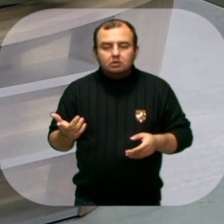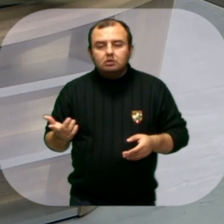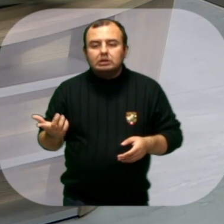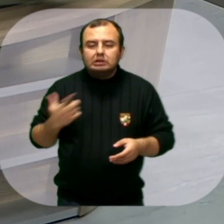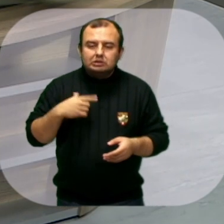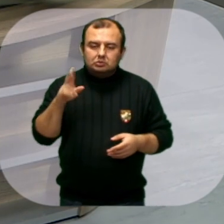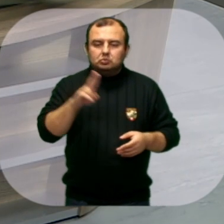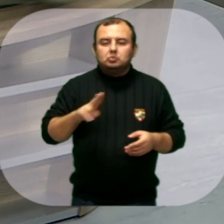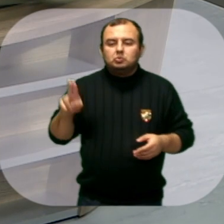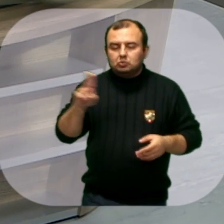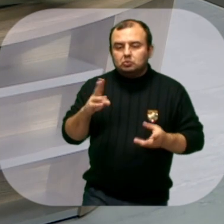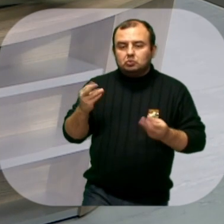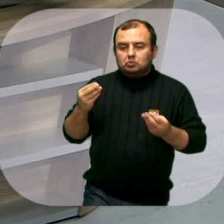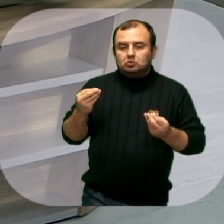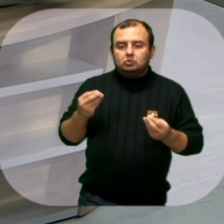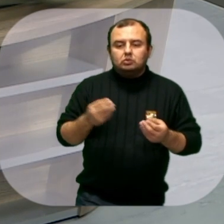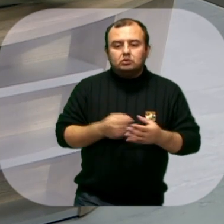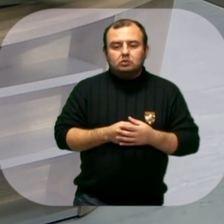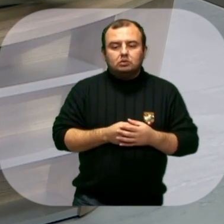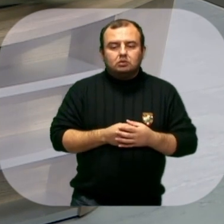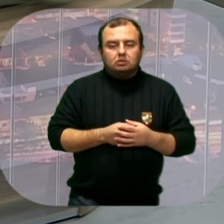usado bastante. Fora isso, é um